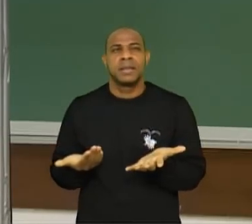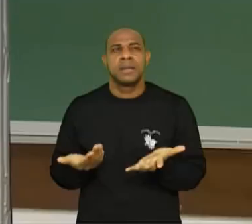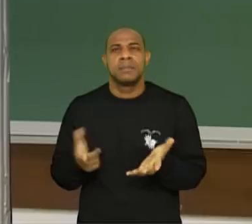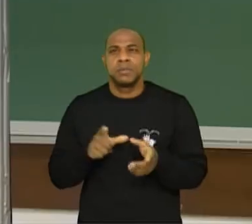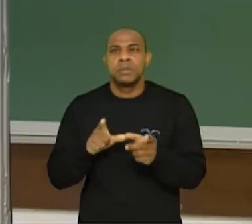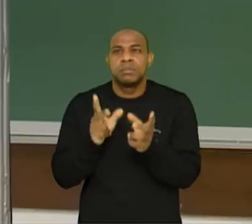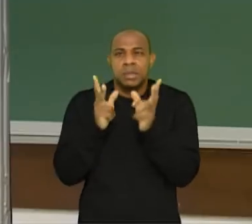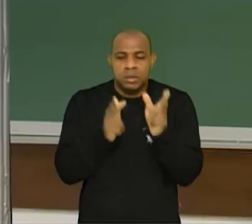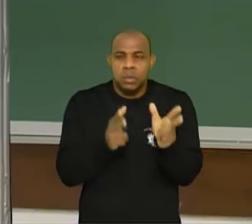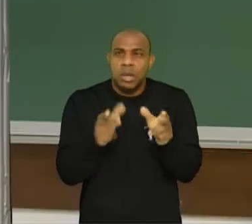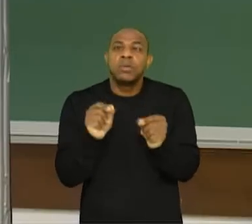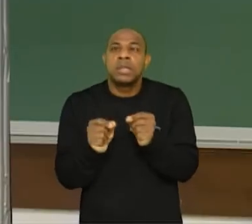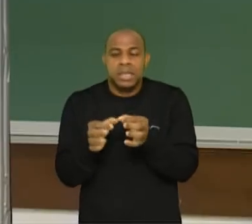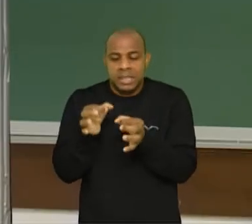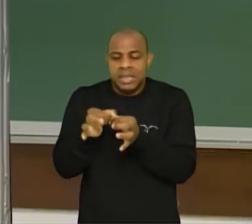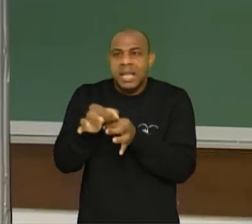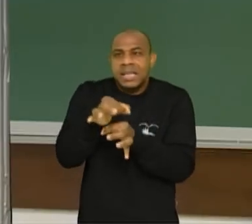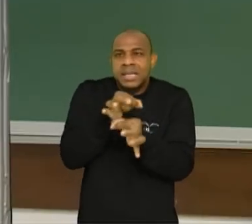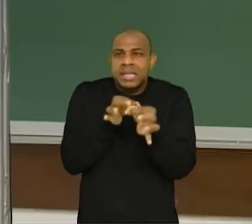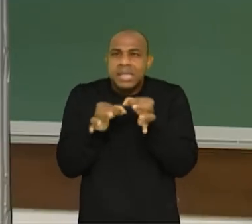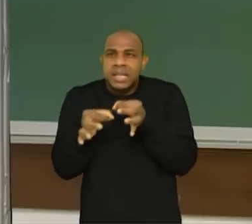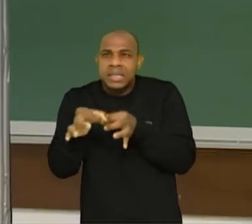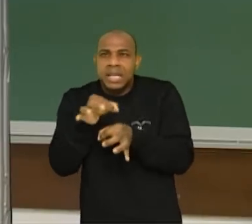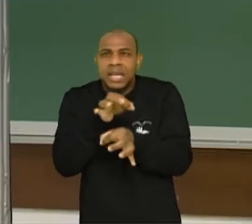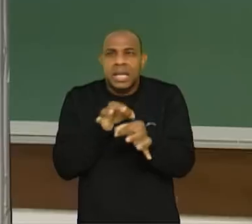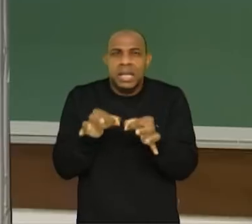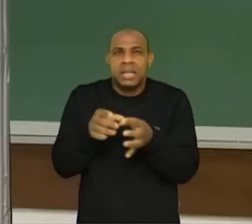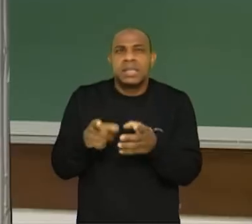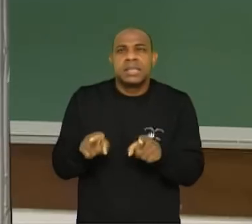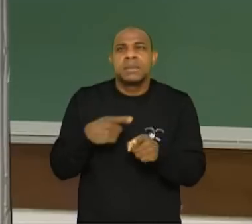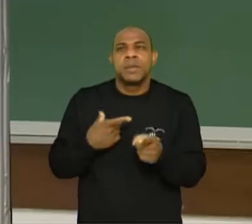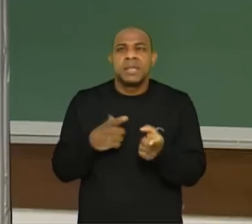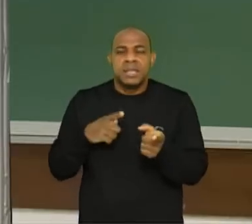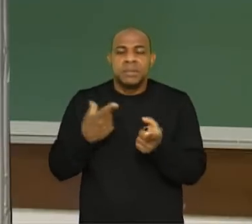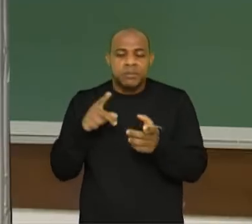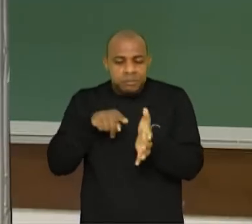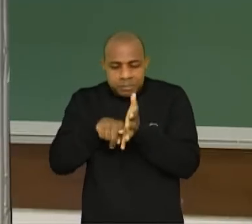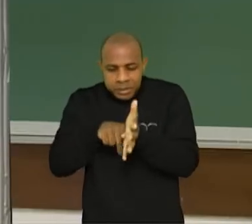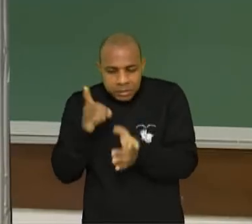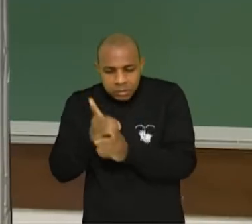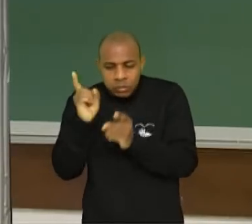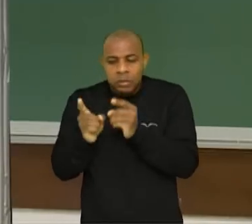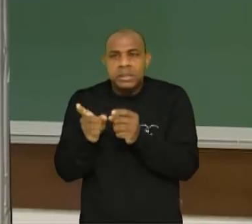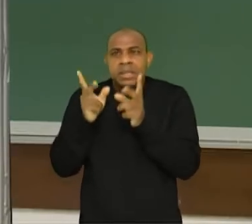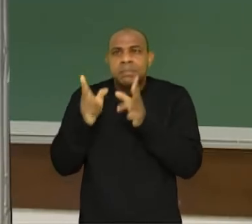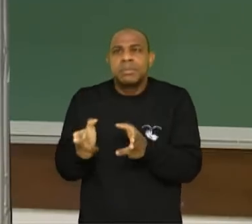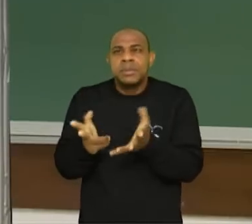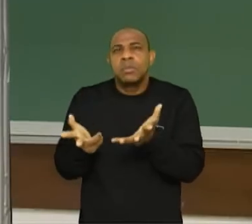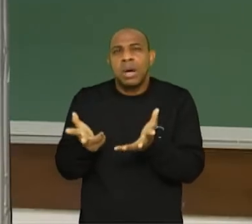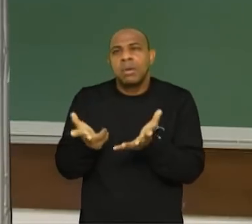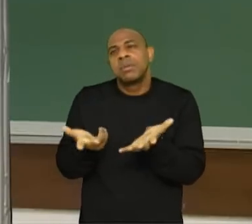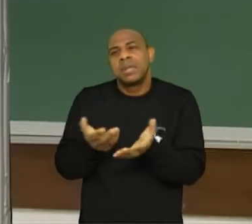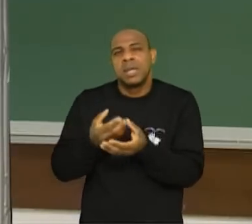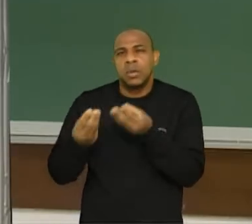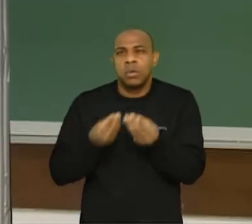Pela semelhança das células. Depois eles foram vendo que essas células tinham funções iguais também, que agiam em conjunto,